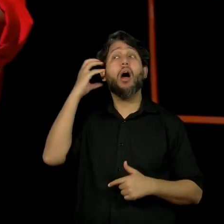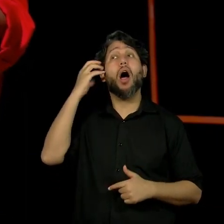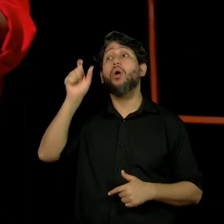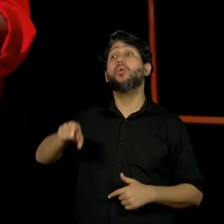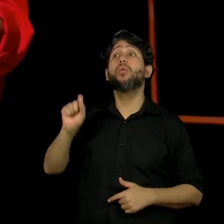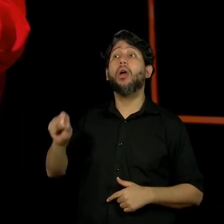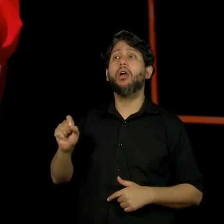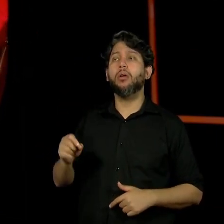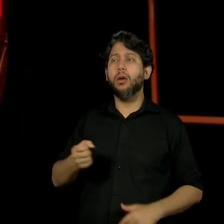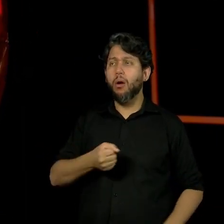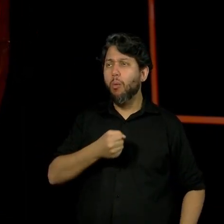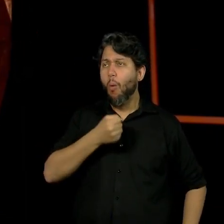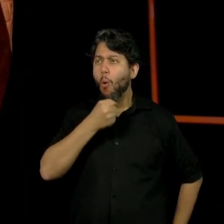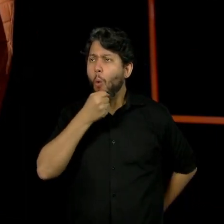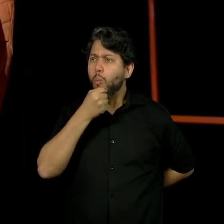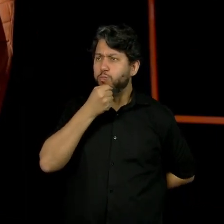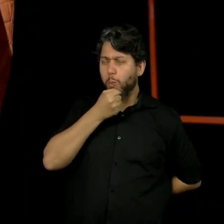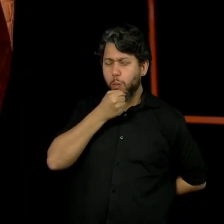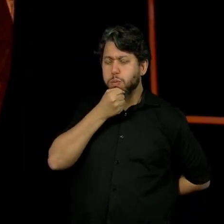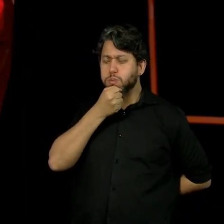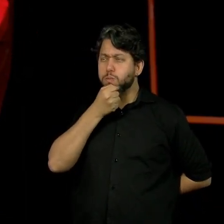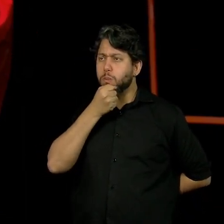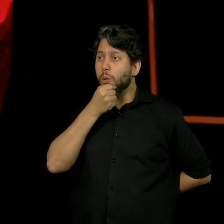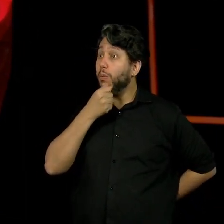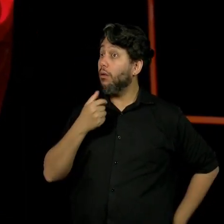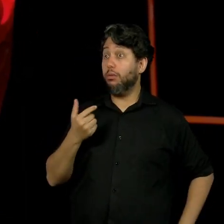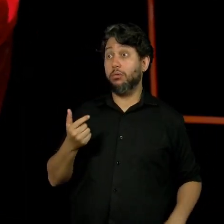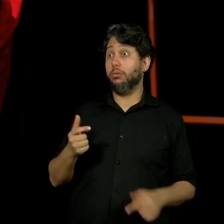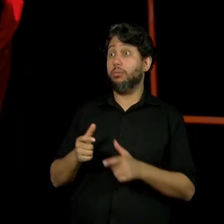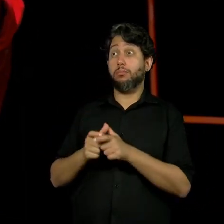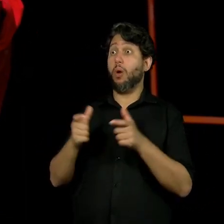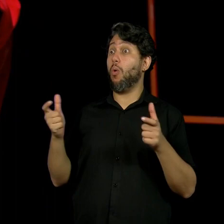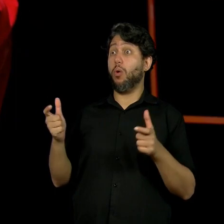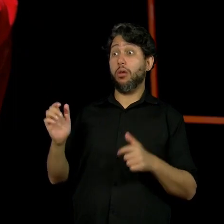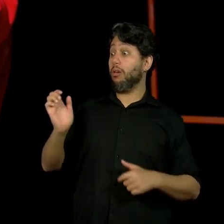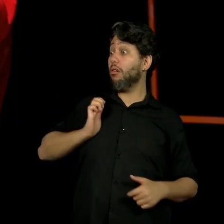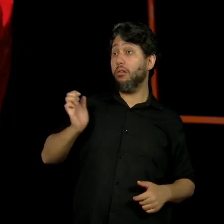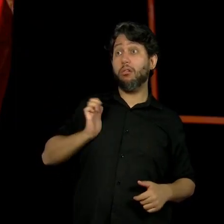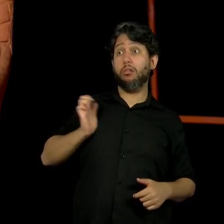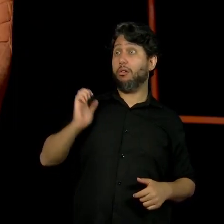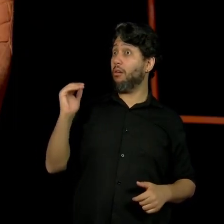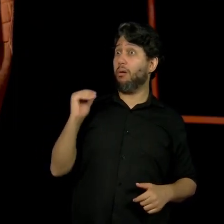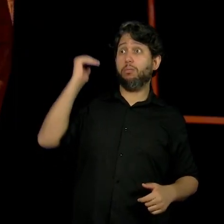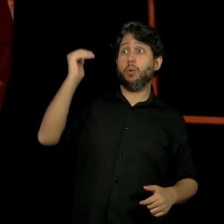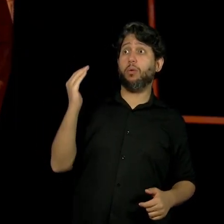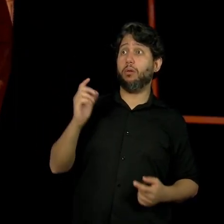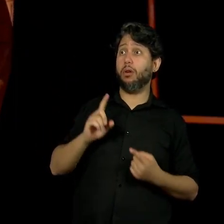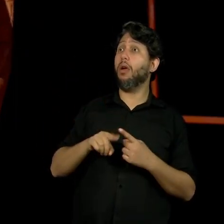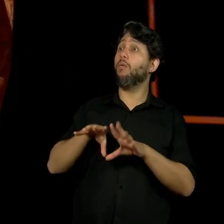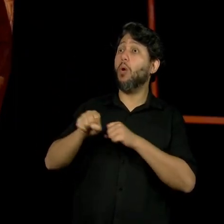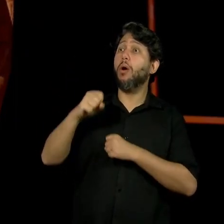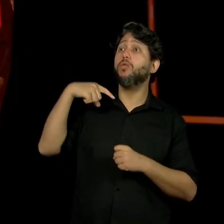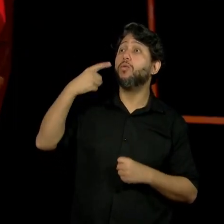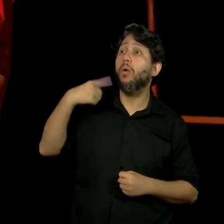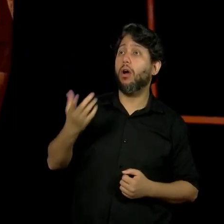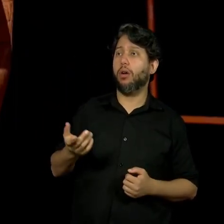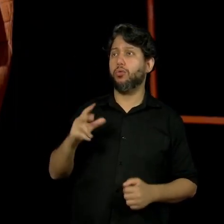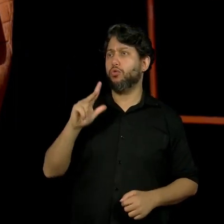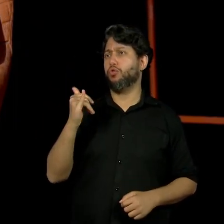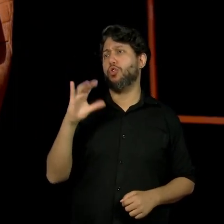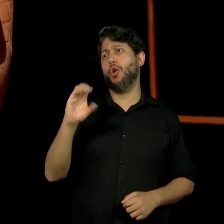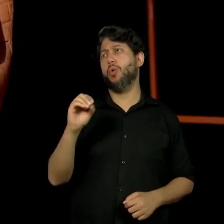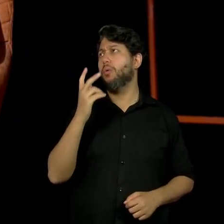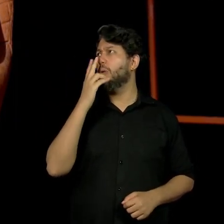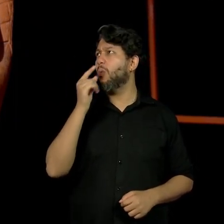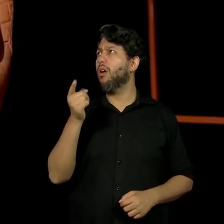os locutores, os apresentadores, eram todos descendentes de classe média alta. Eram advogados. O Chico do Cianísio, se não